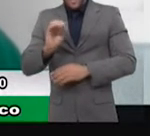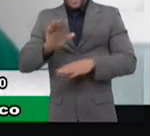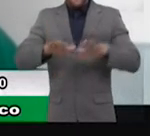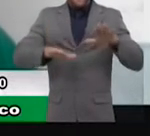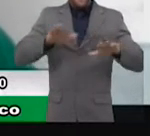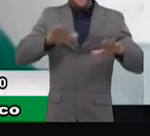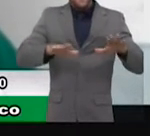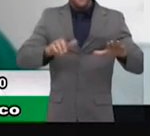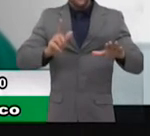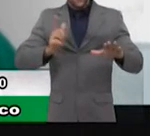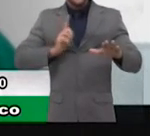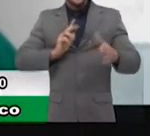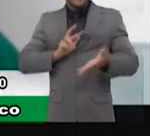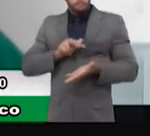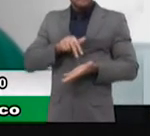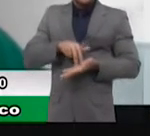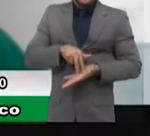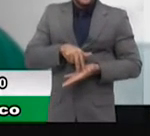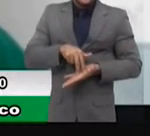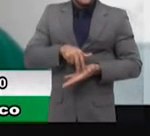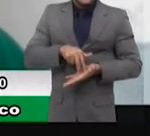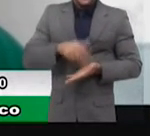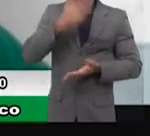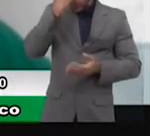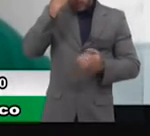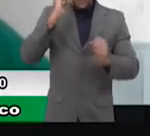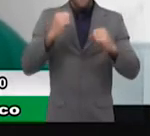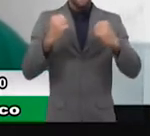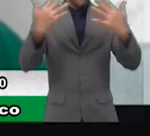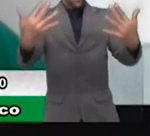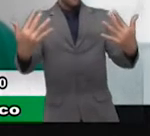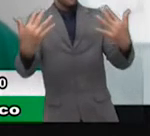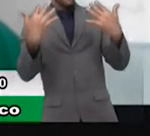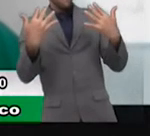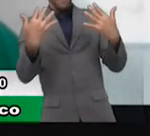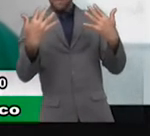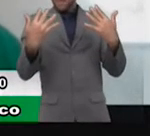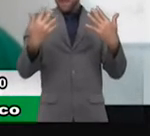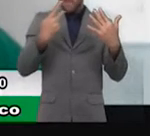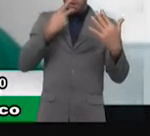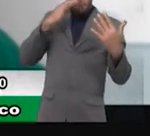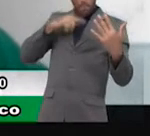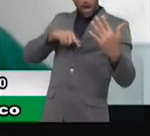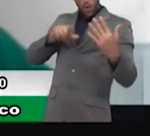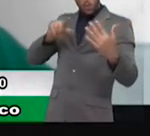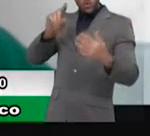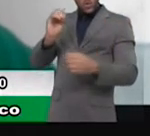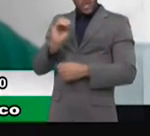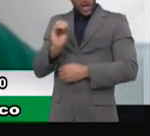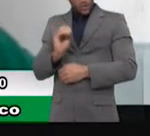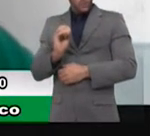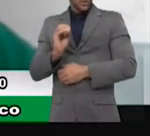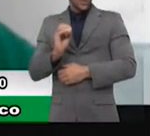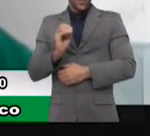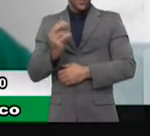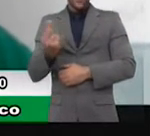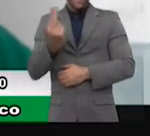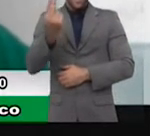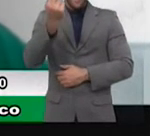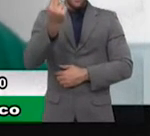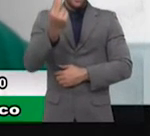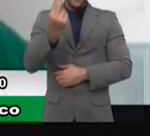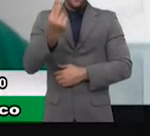maneira que as pessoas pensam que a gente está falando mal da cidade de Osasco, e a gente não pode se posicionar dessa